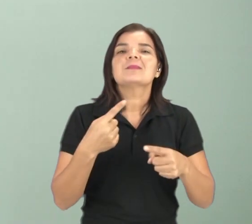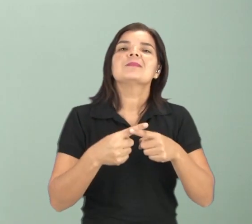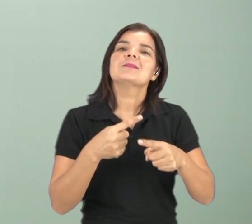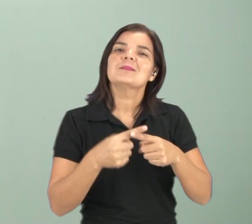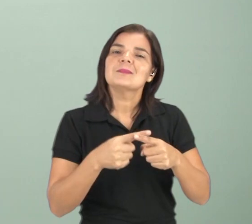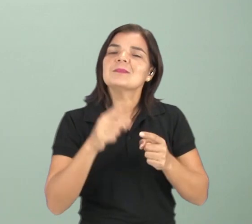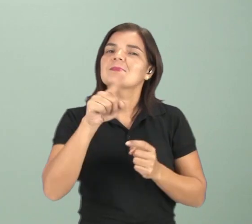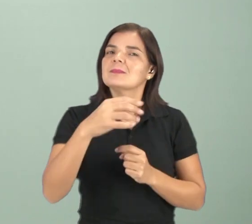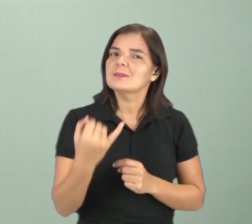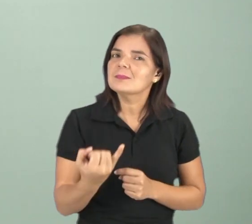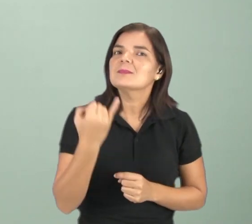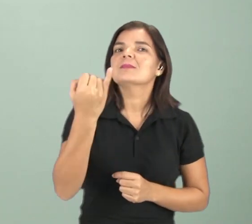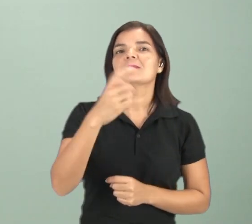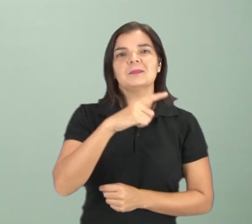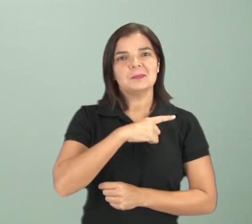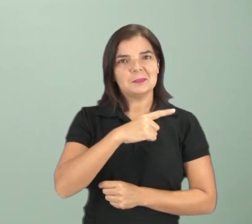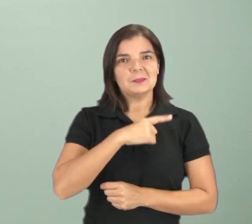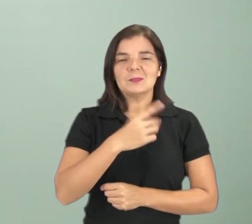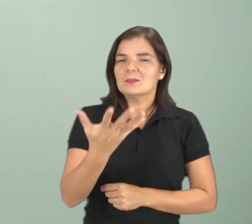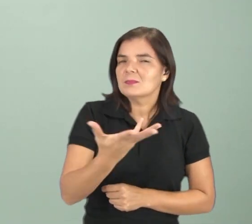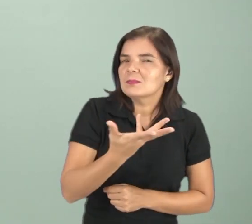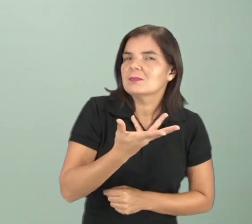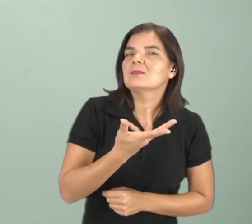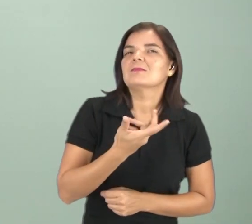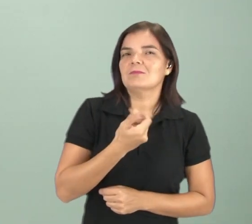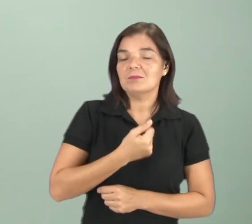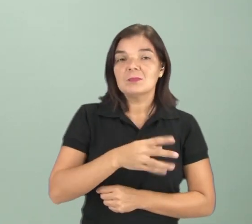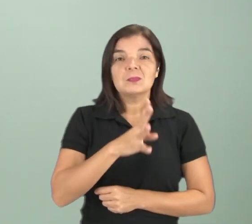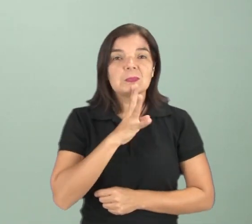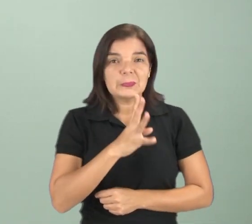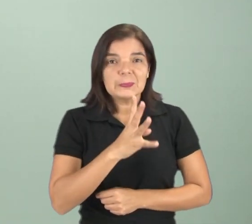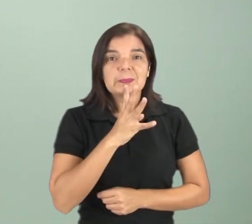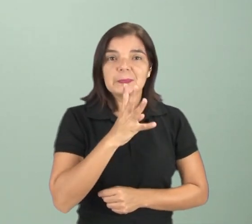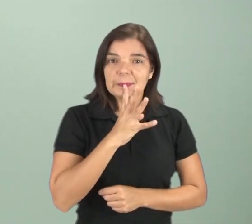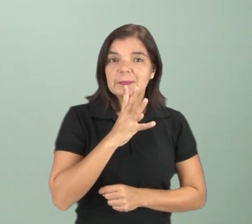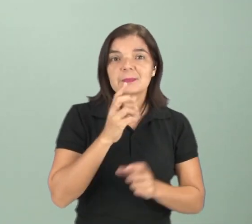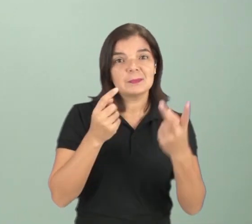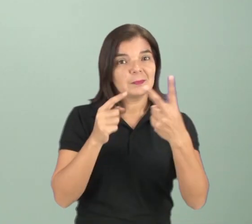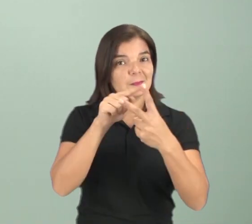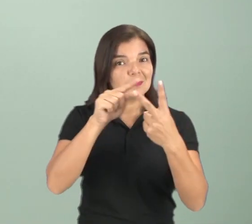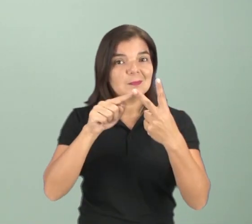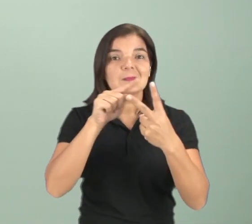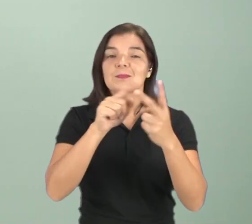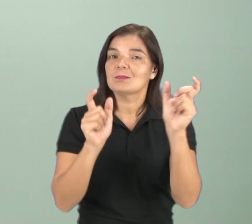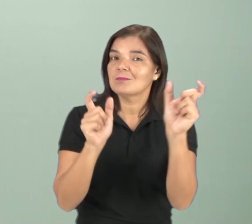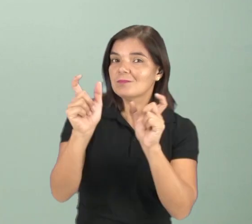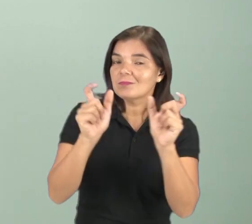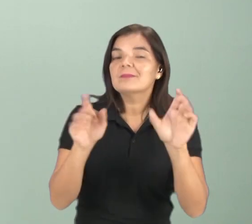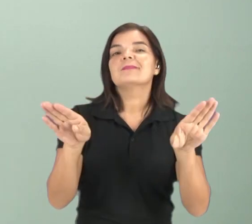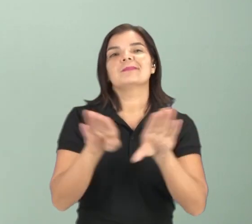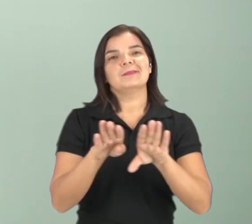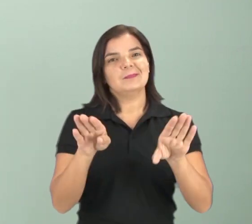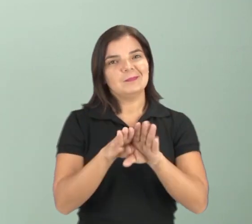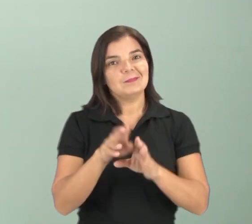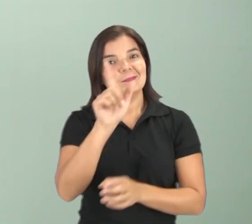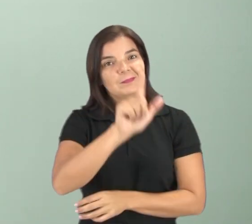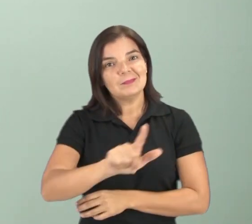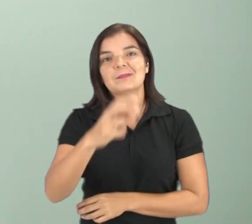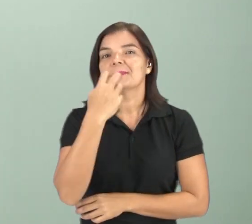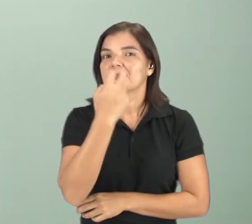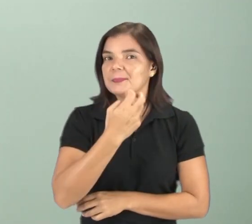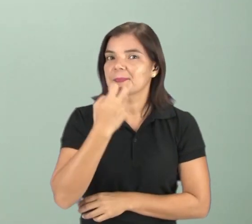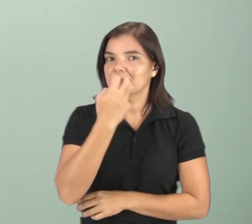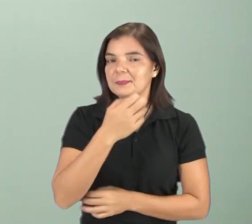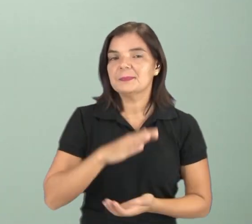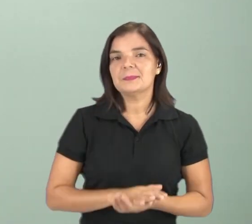por que é importante que eu tenha esse domínio, esse conhecimento sobre esses dois termos? E ainda mais, na literatura